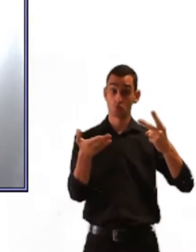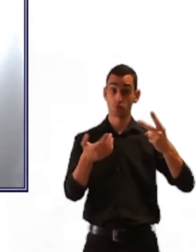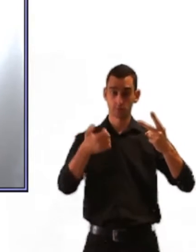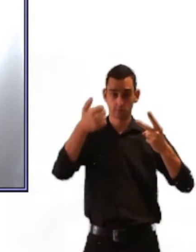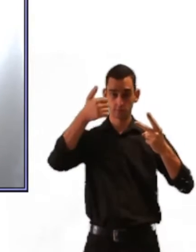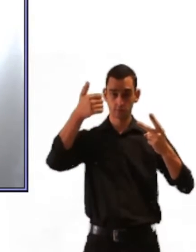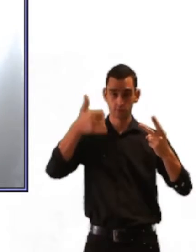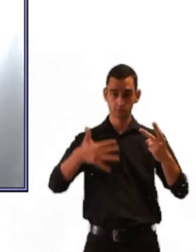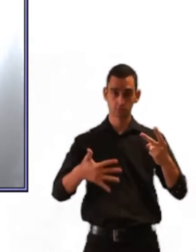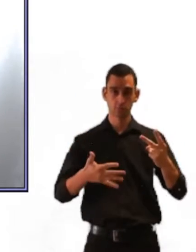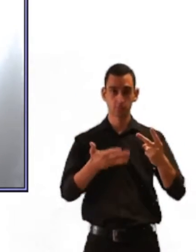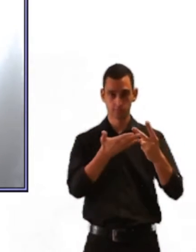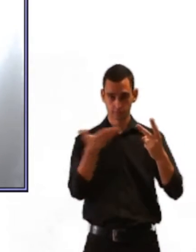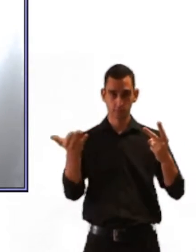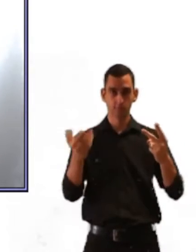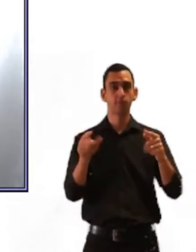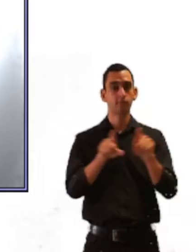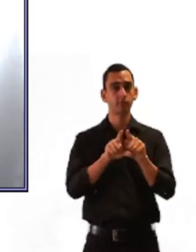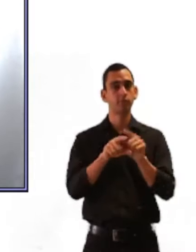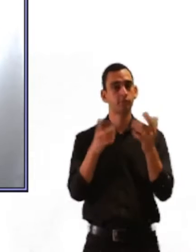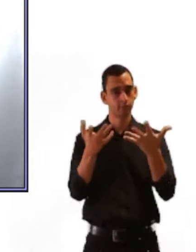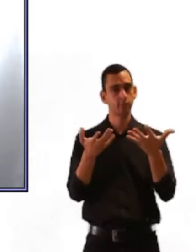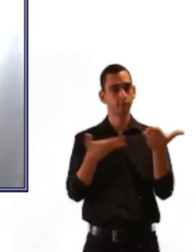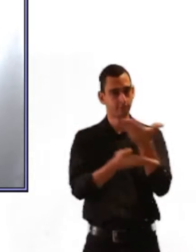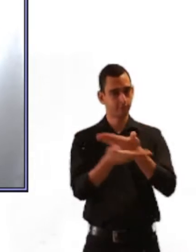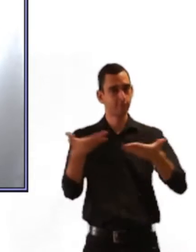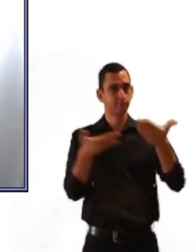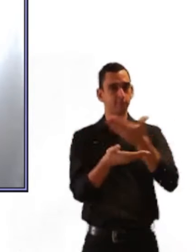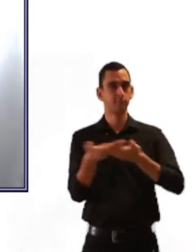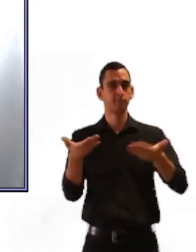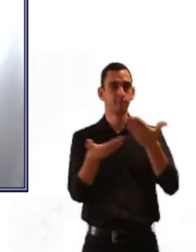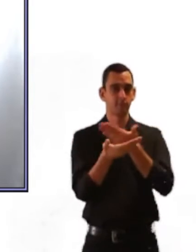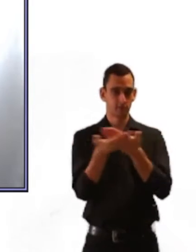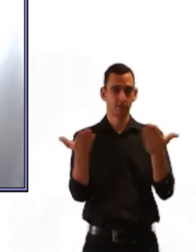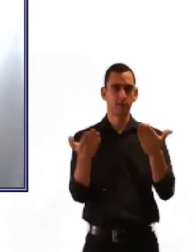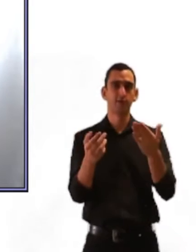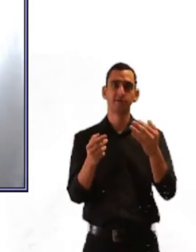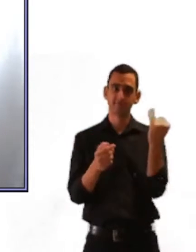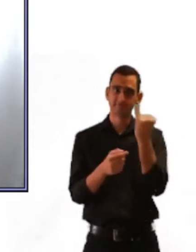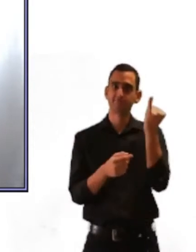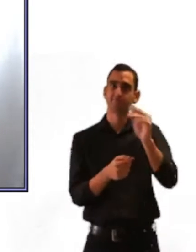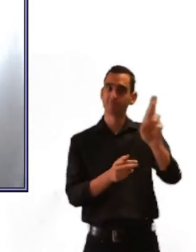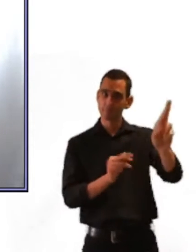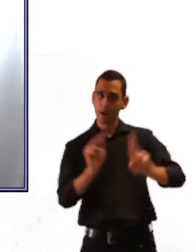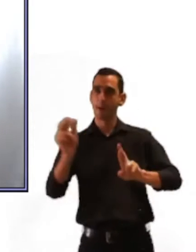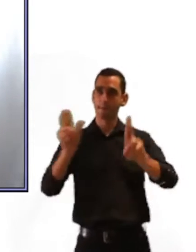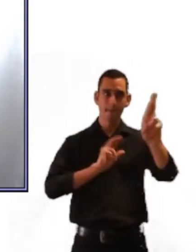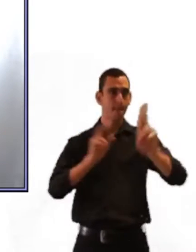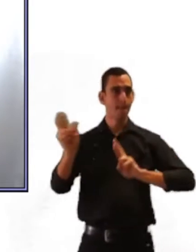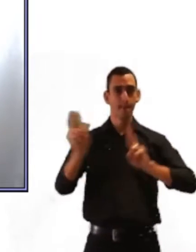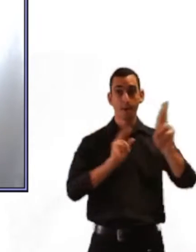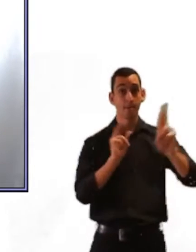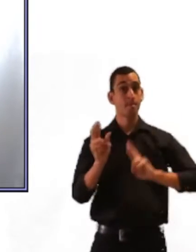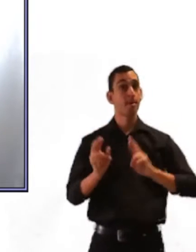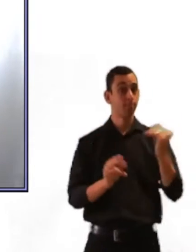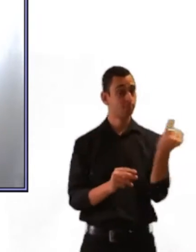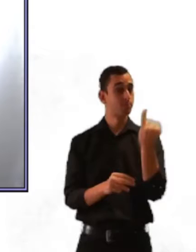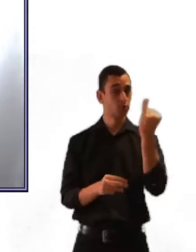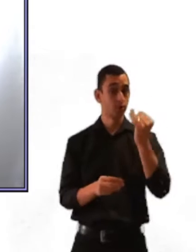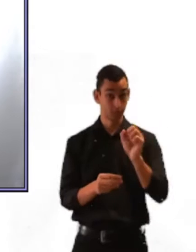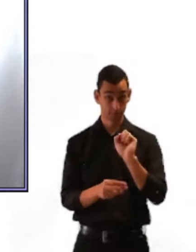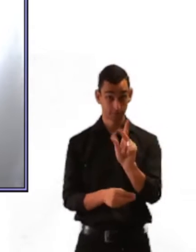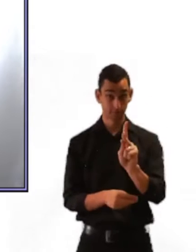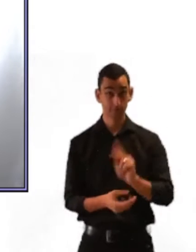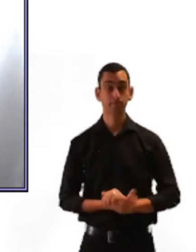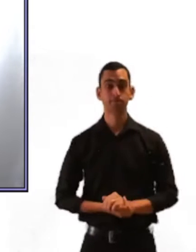com vocês, e conto com a participação de todos aí e o retorno, que é muito importante para a gente fazer essa análise. Um